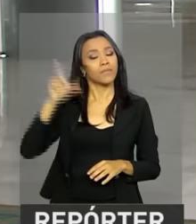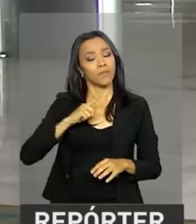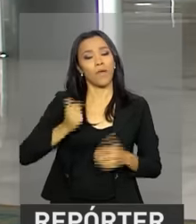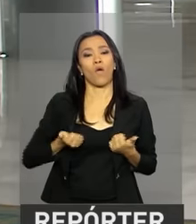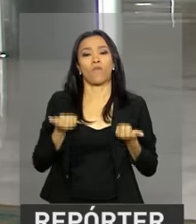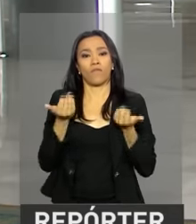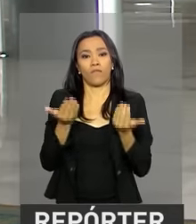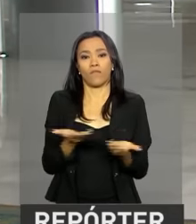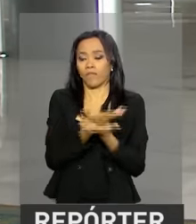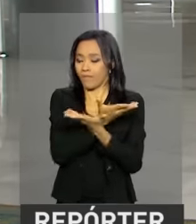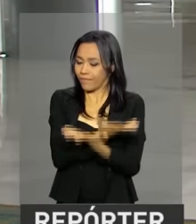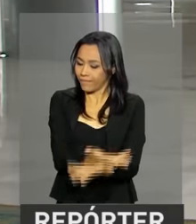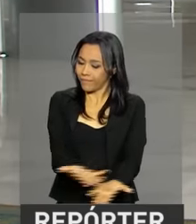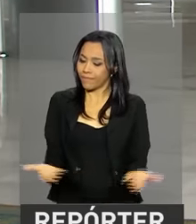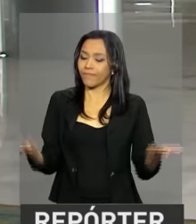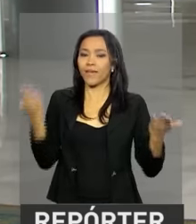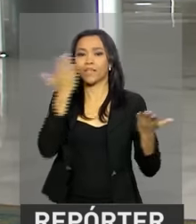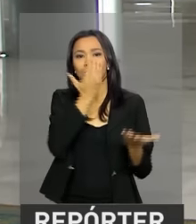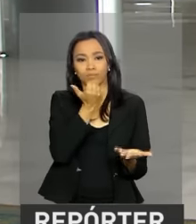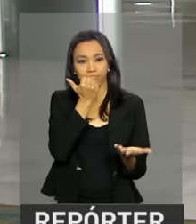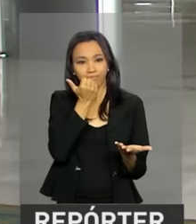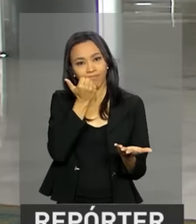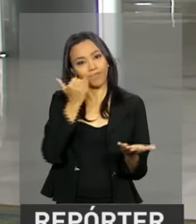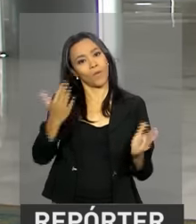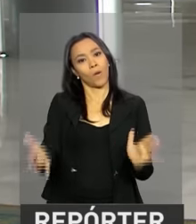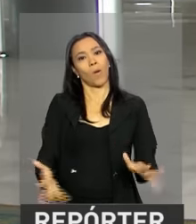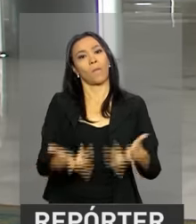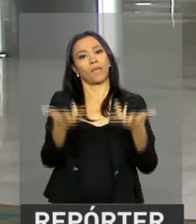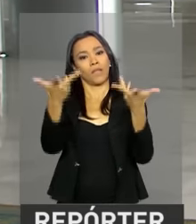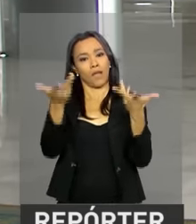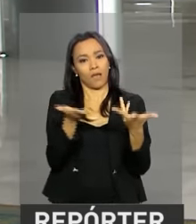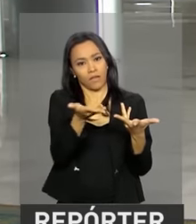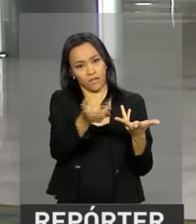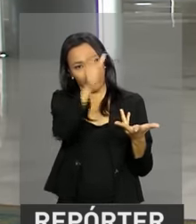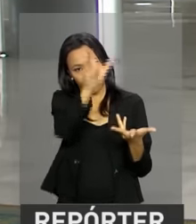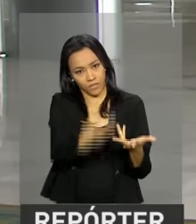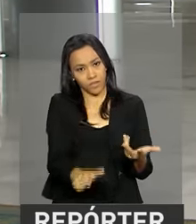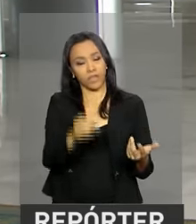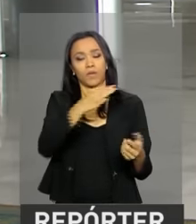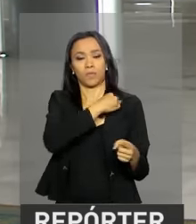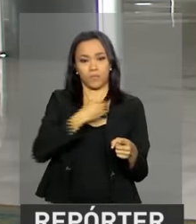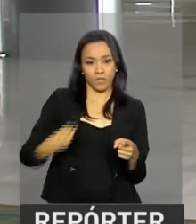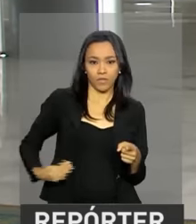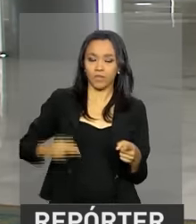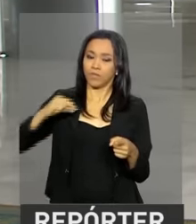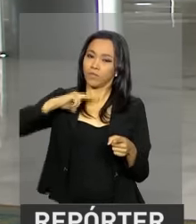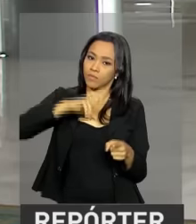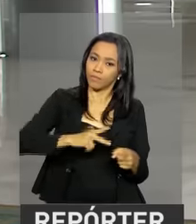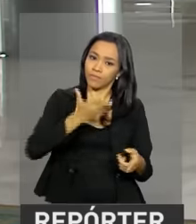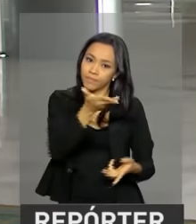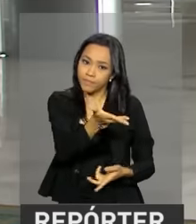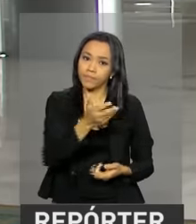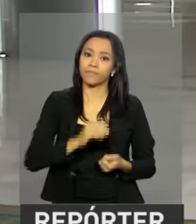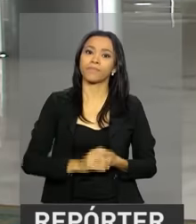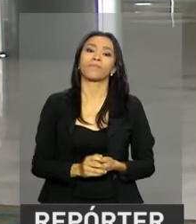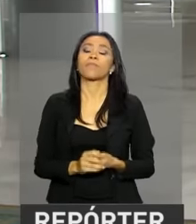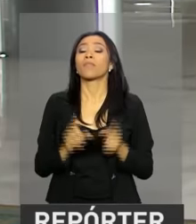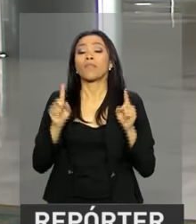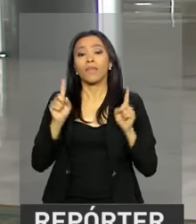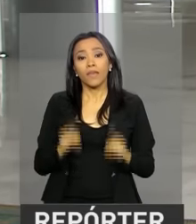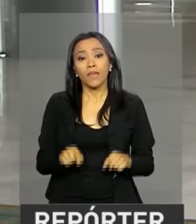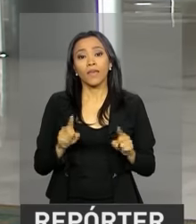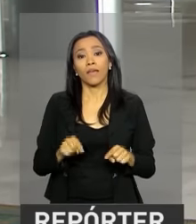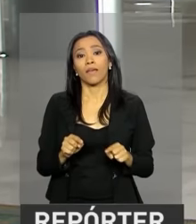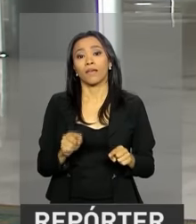jantar em homenagem a Antônio Costa isso já no palácio do Itamarati de onde você fala aí Mara eh esse que é a